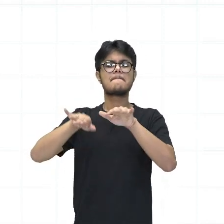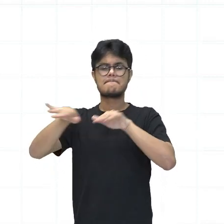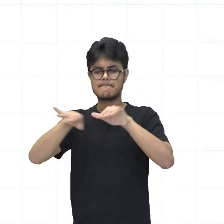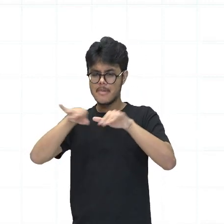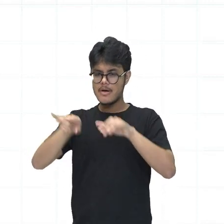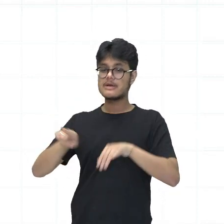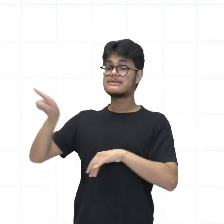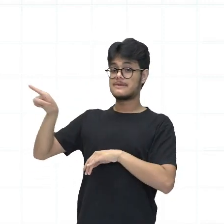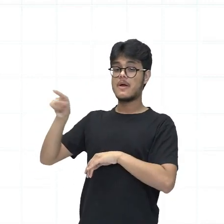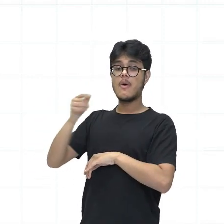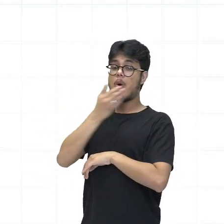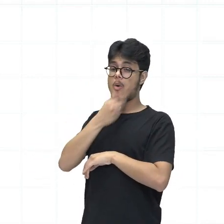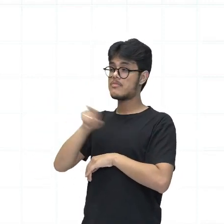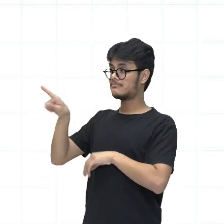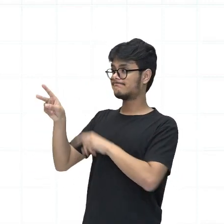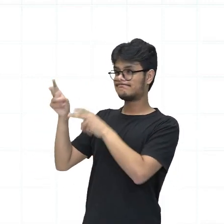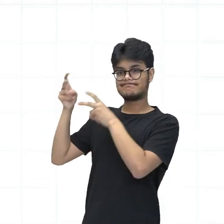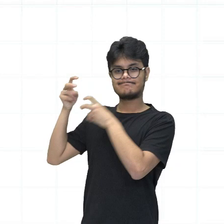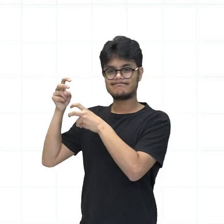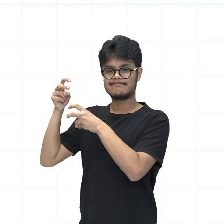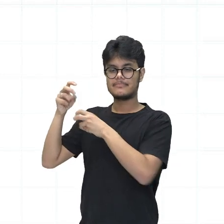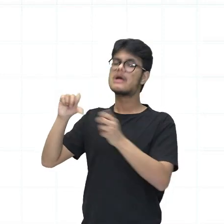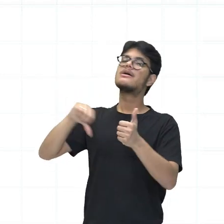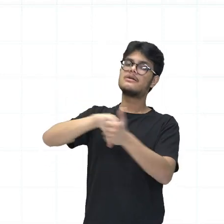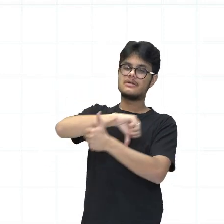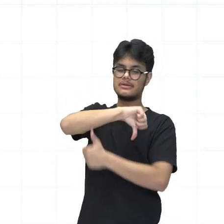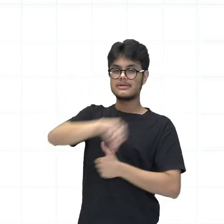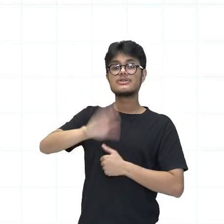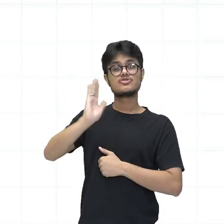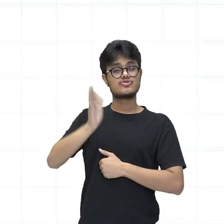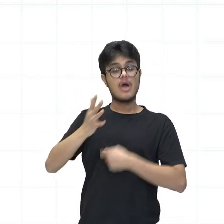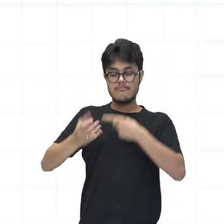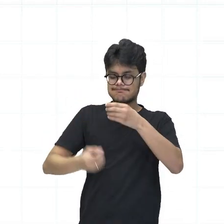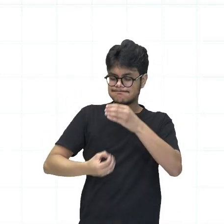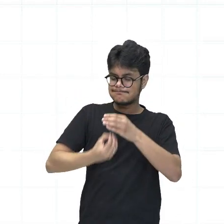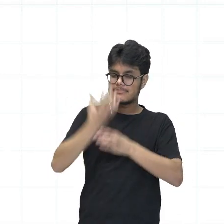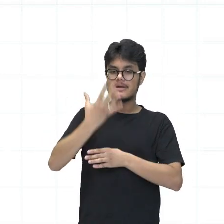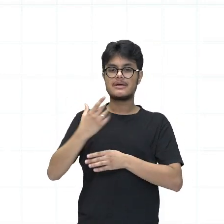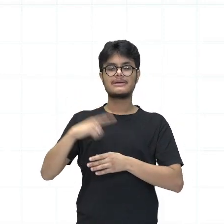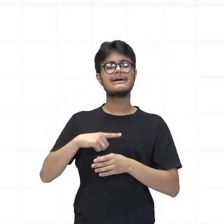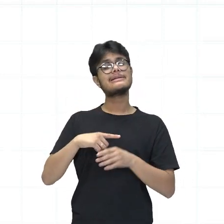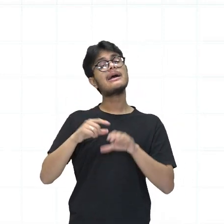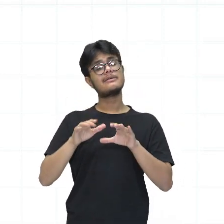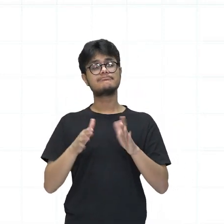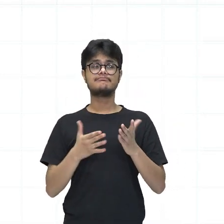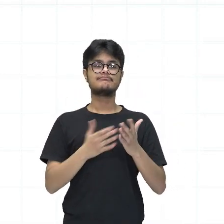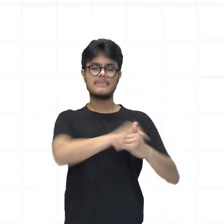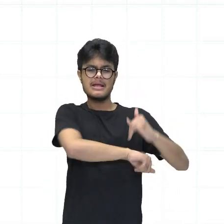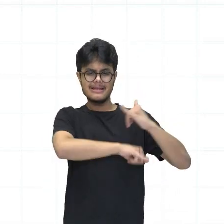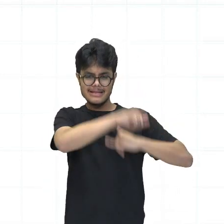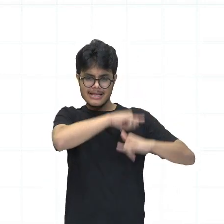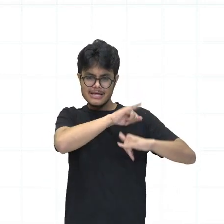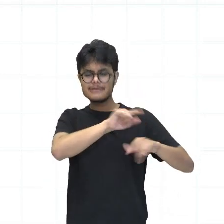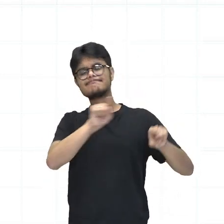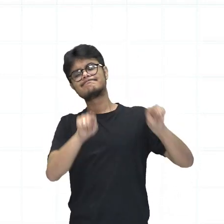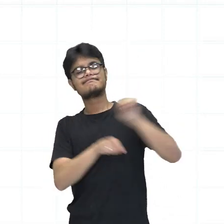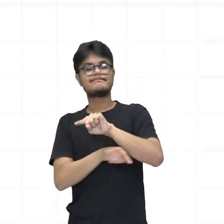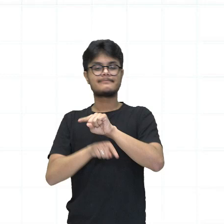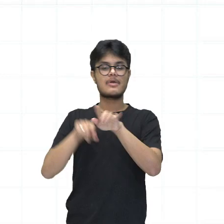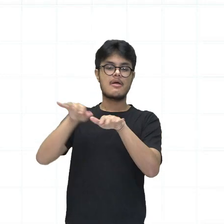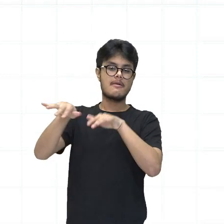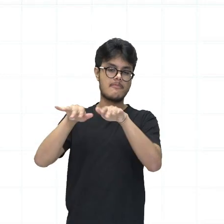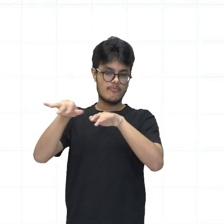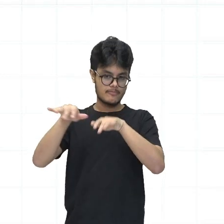já transformava ali, mesmo em uma máquina primitiva, ele transformava, né, essa